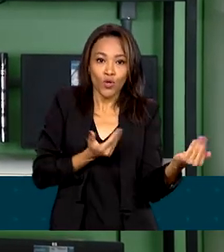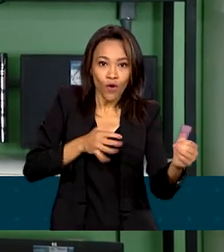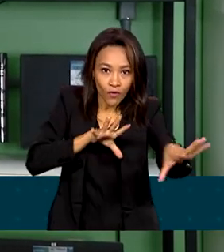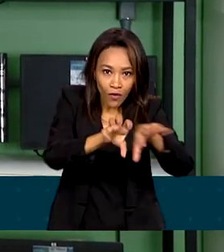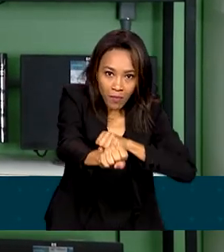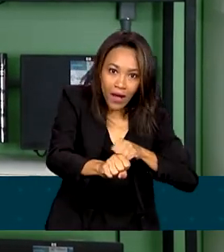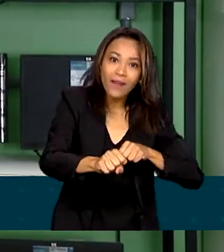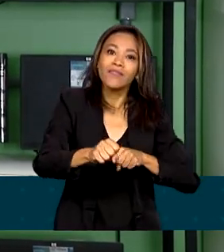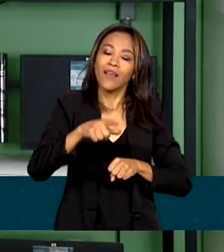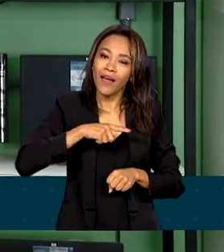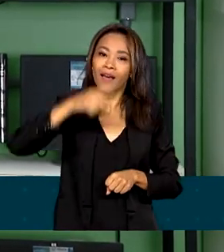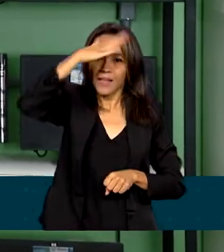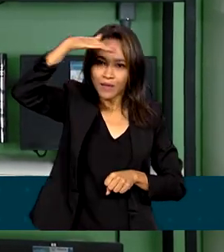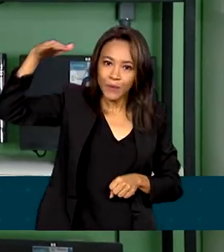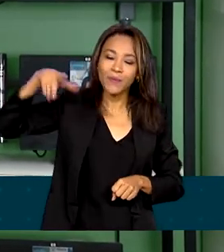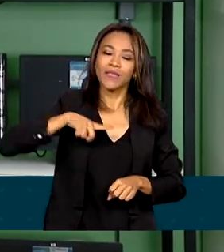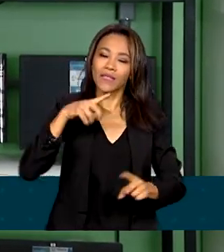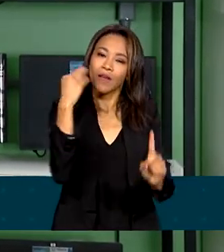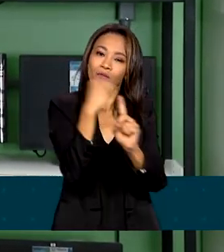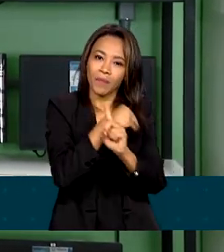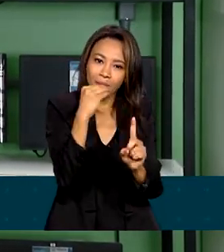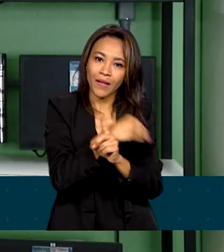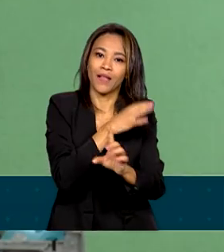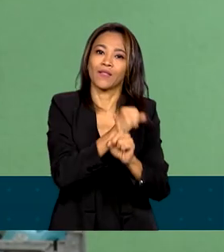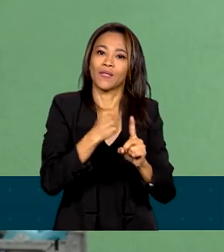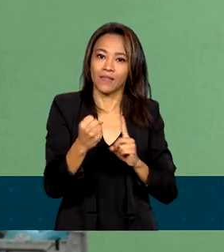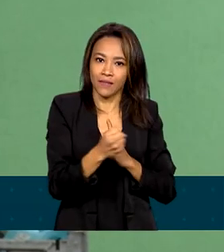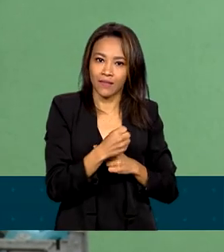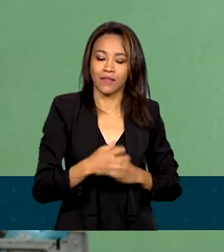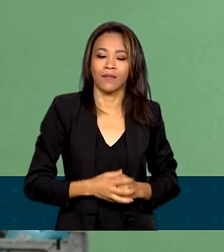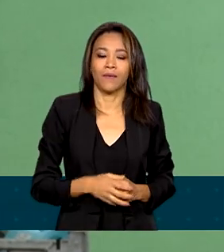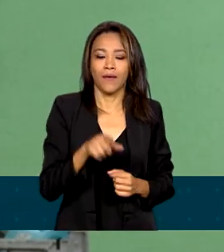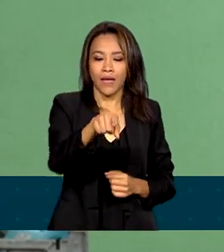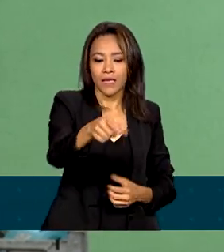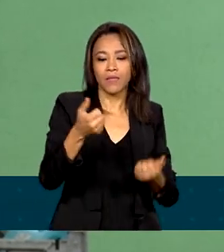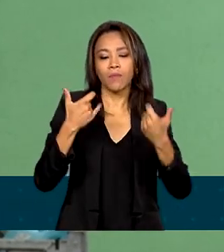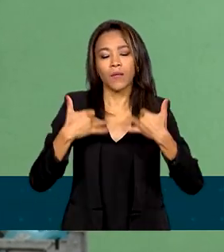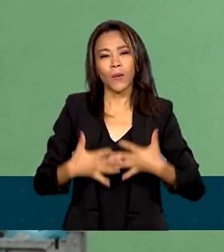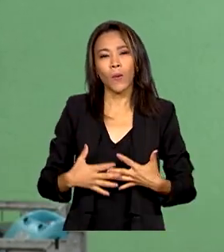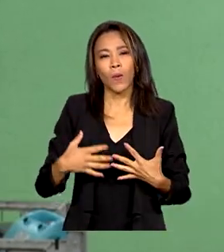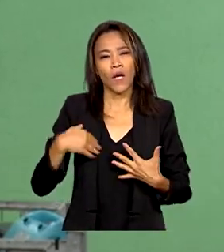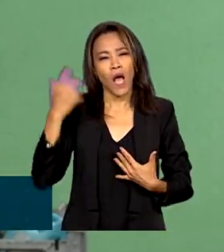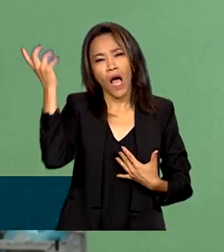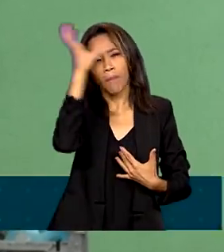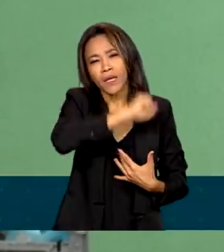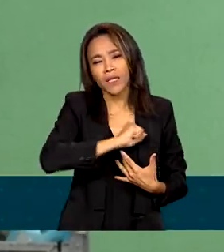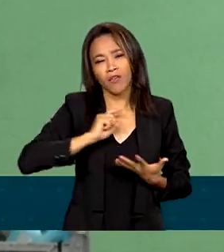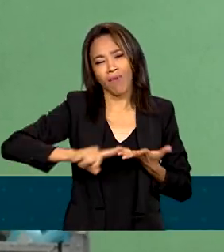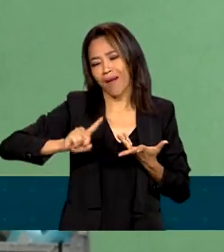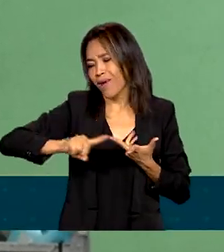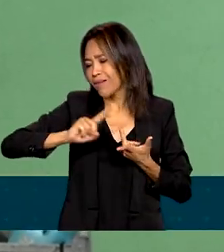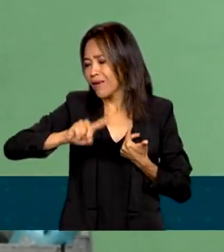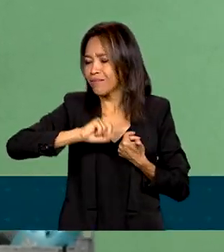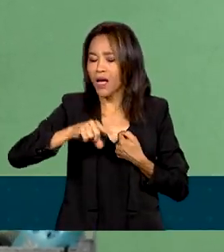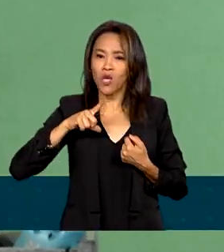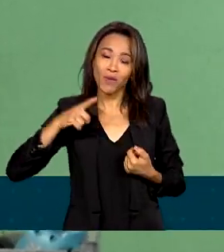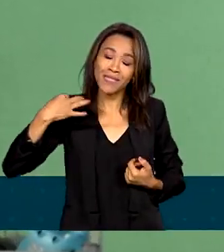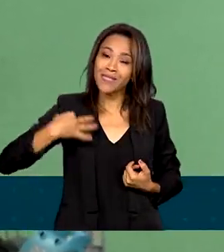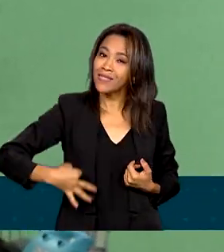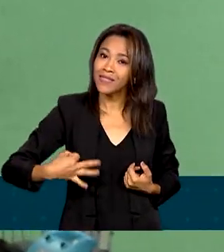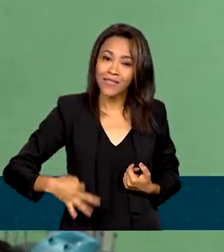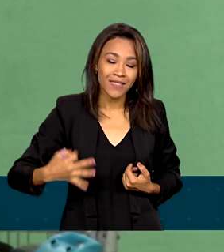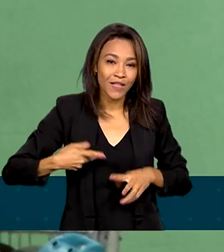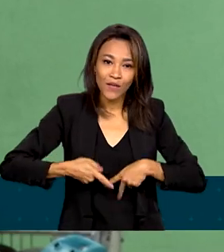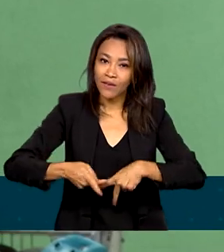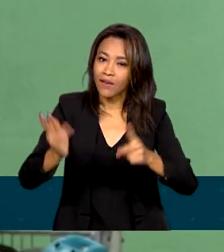adultos em situação de vulnerabilidade social. Ele me proporcionou muito aprendizado, muita coisa. Eu tenho certeza que eu vou